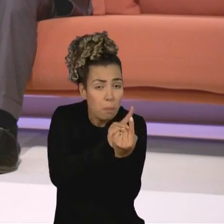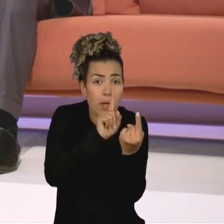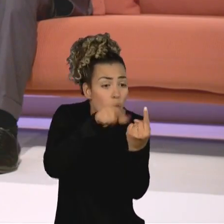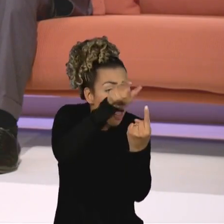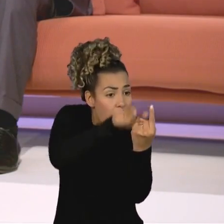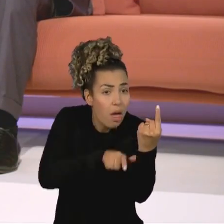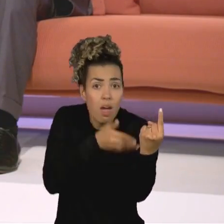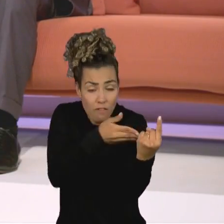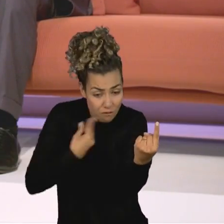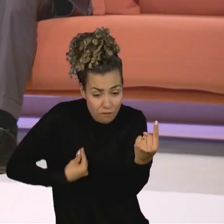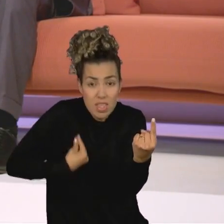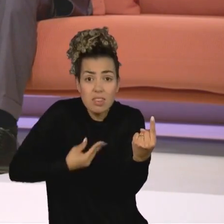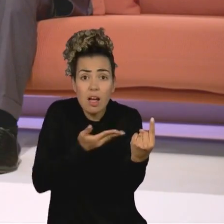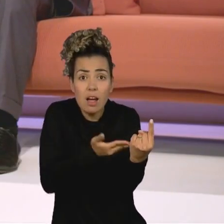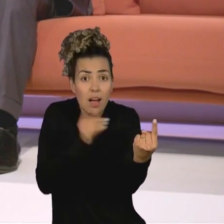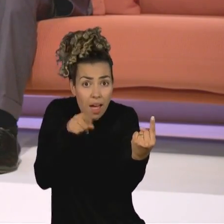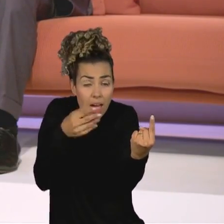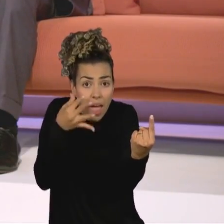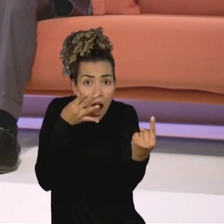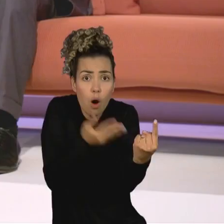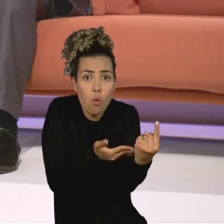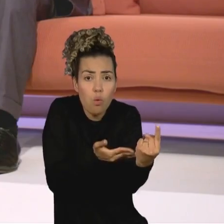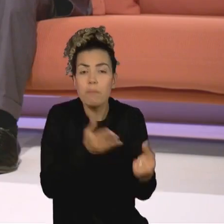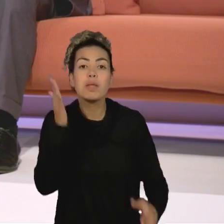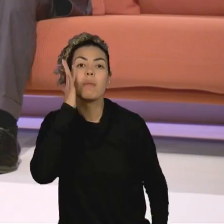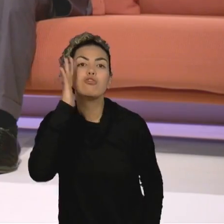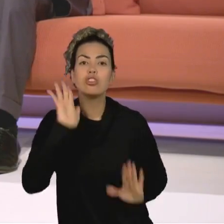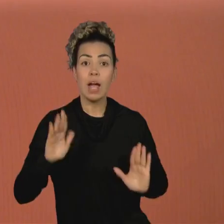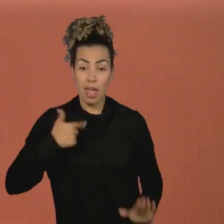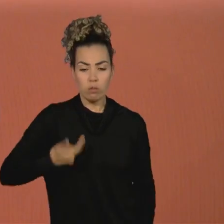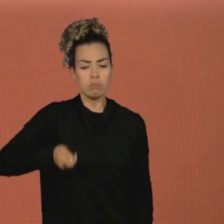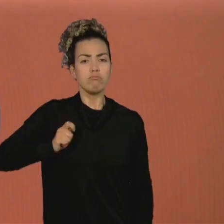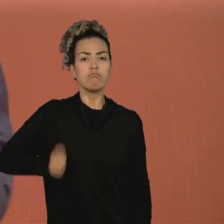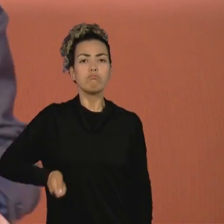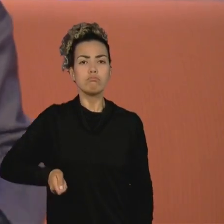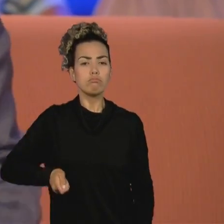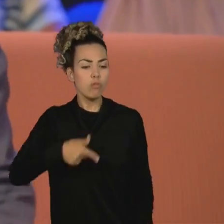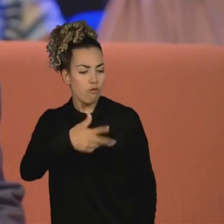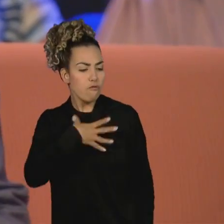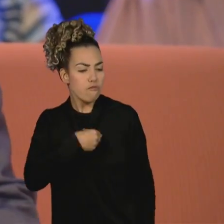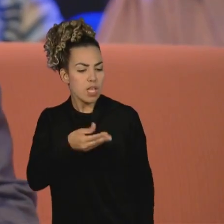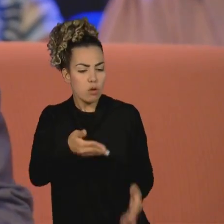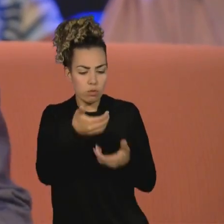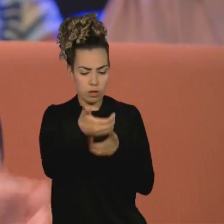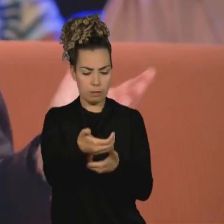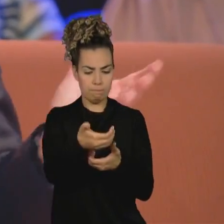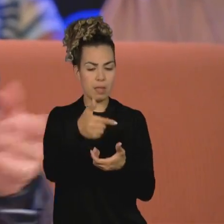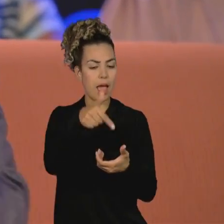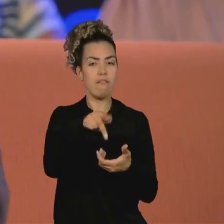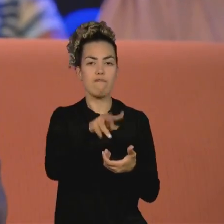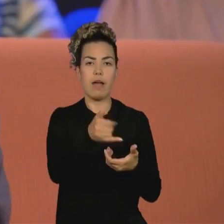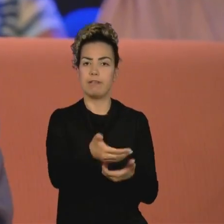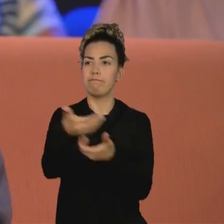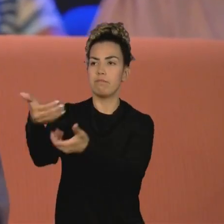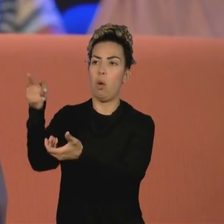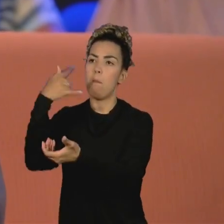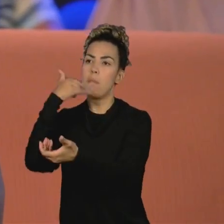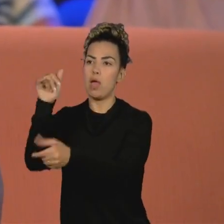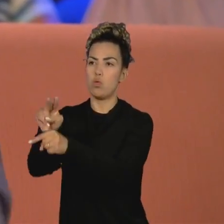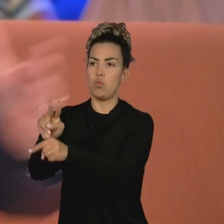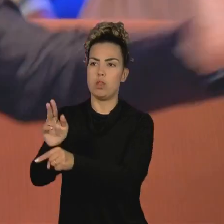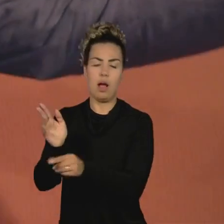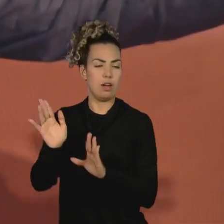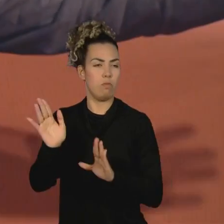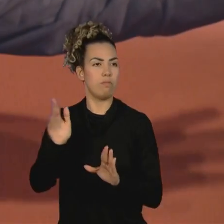vai decidir se aquela criança fica com o pai ou se fica com a mãe. A profissão de advogado, e outras mais também, eu acho que você